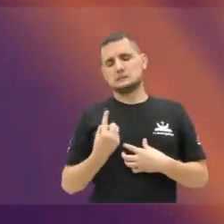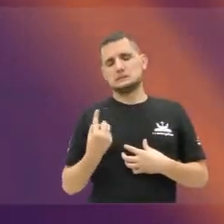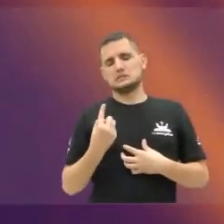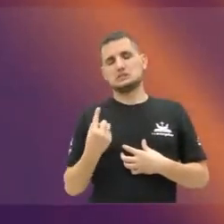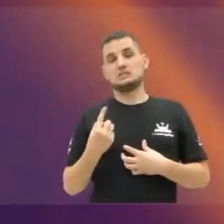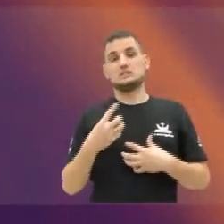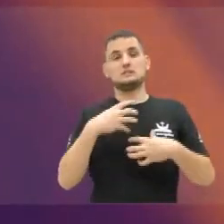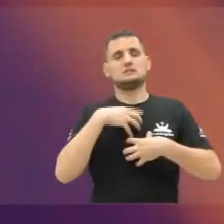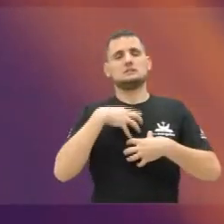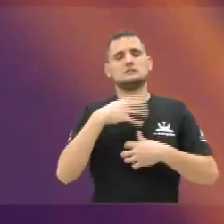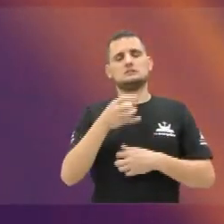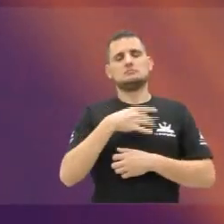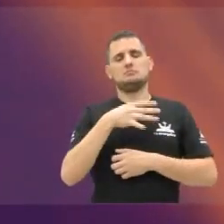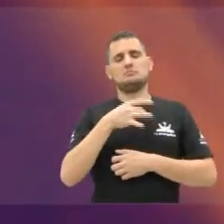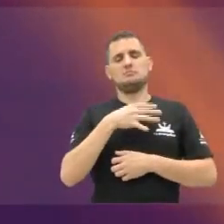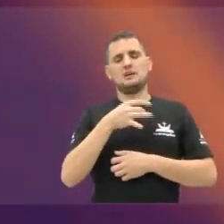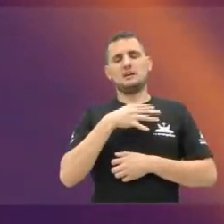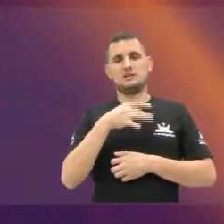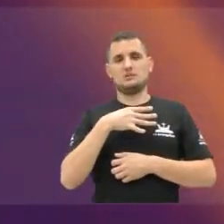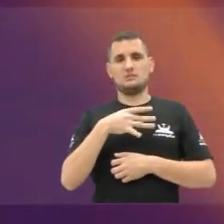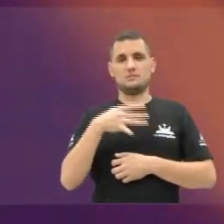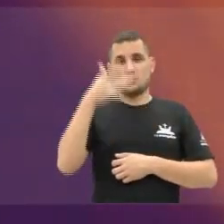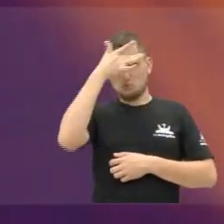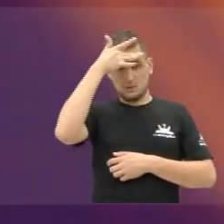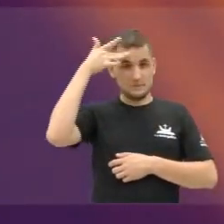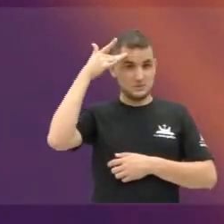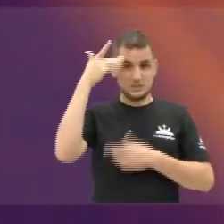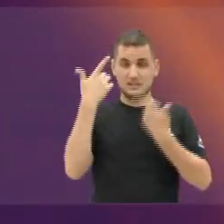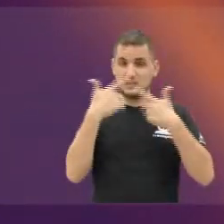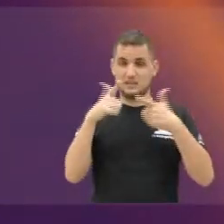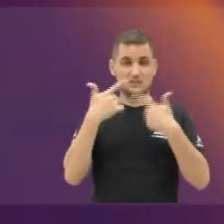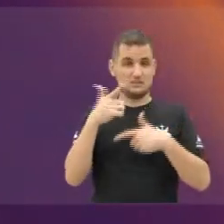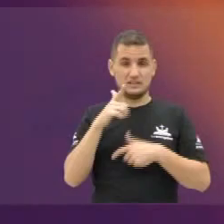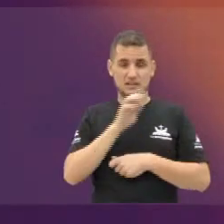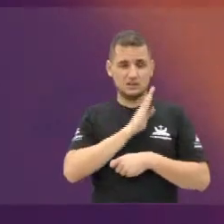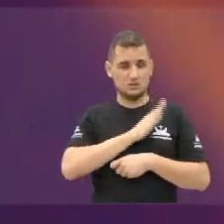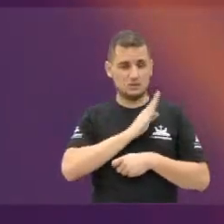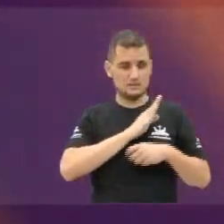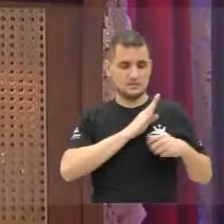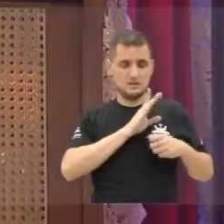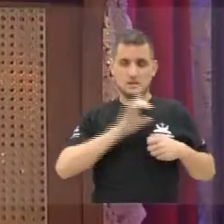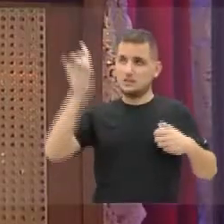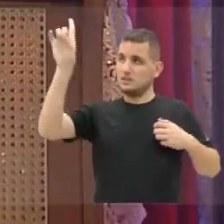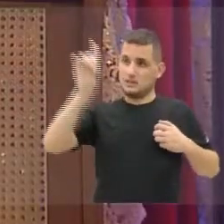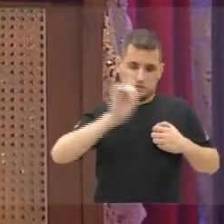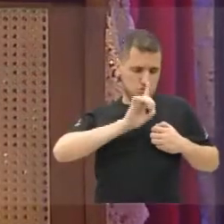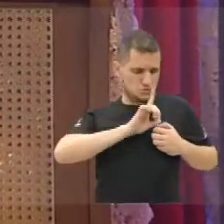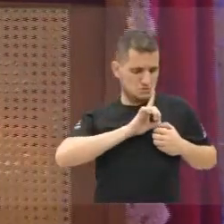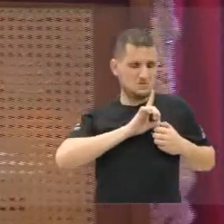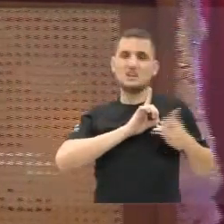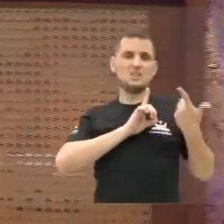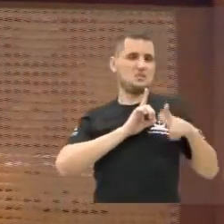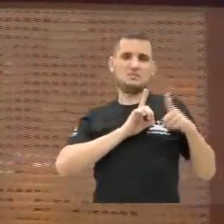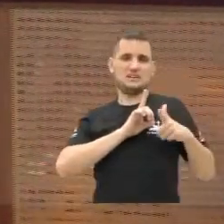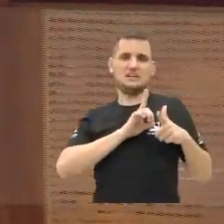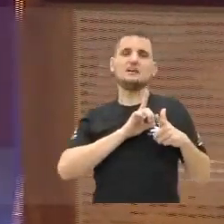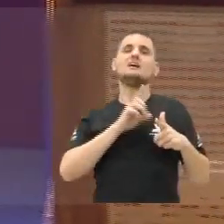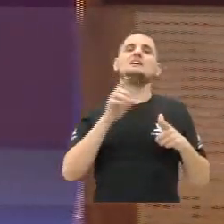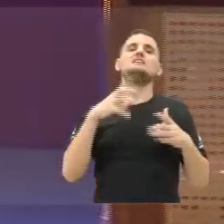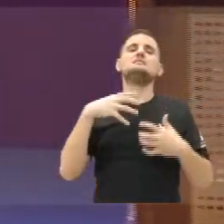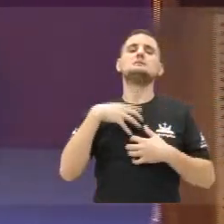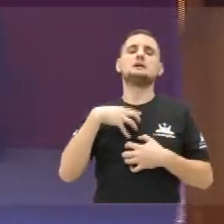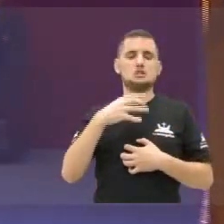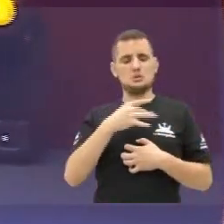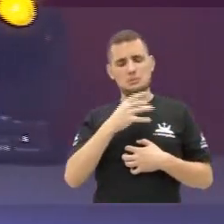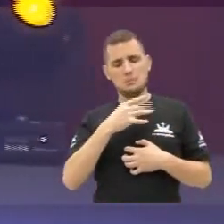solidão. Uma pessoa que não tem o coração habitado por Deus, só tem essa consequência: medo e